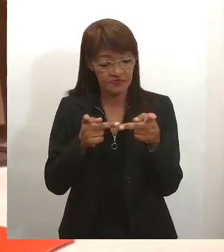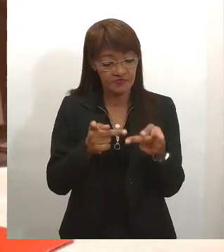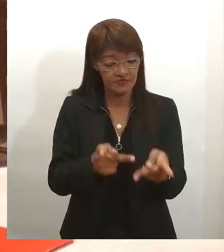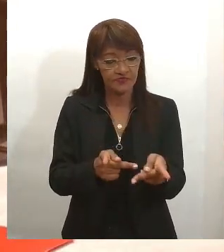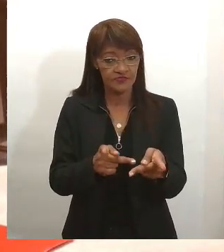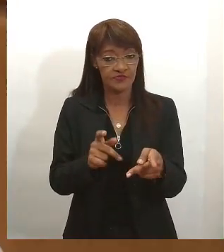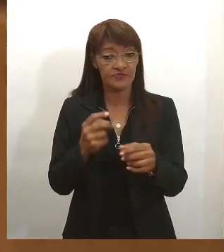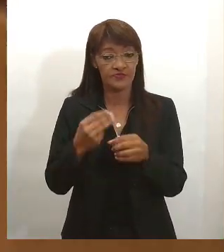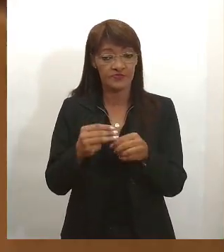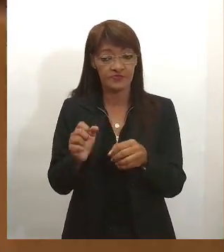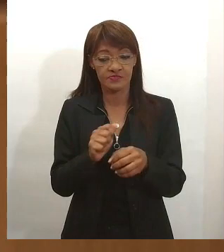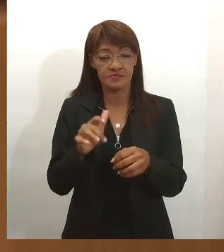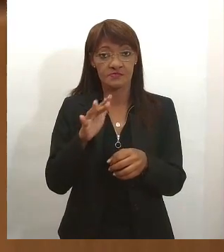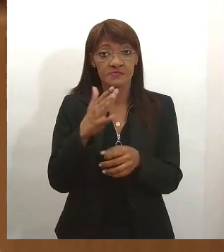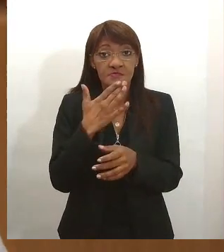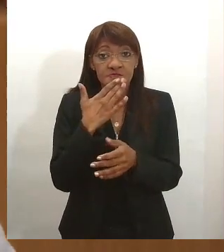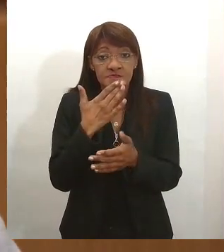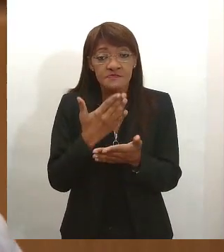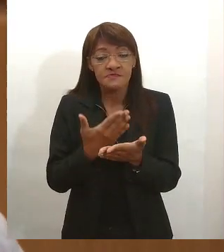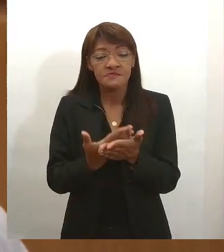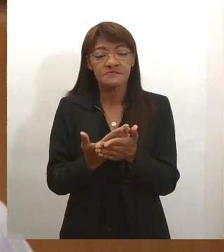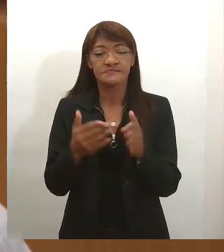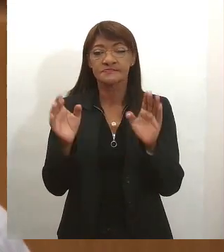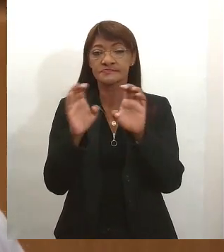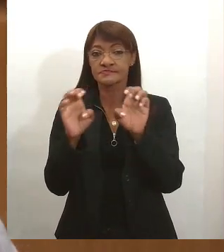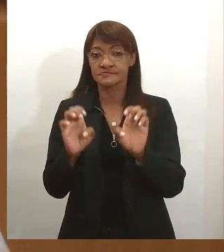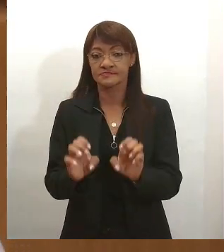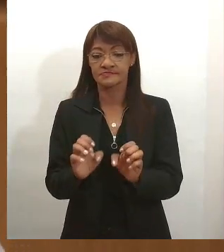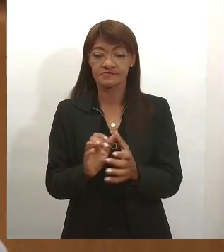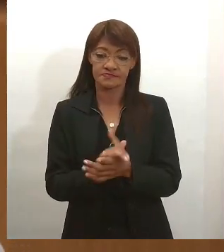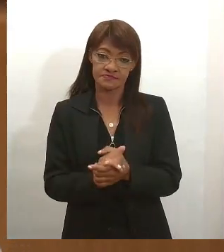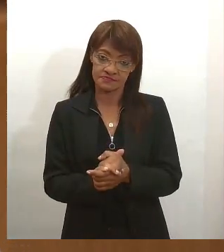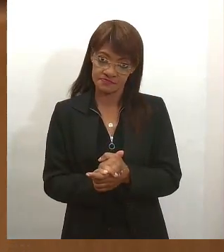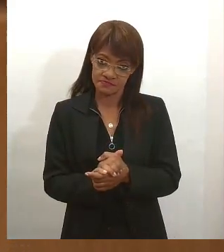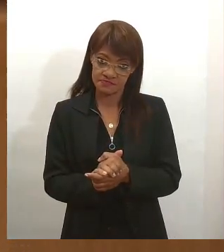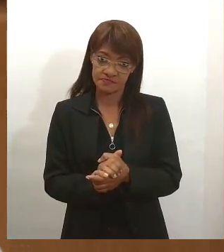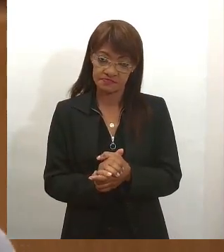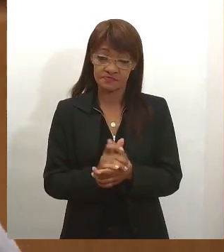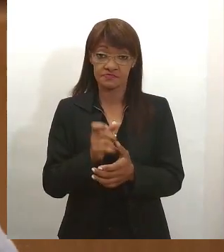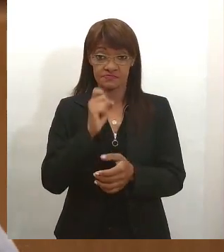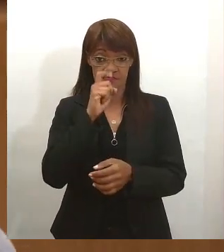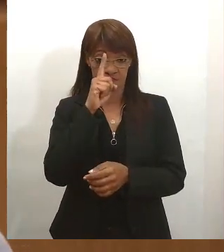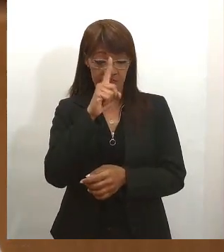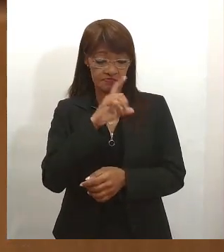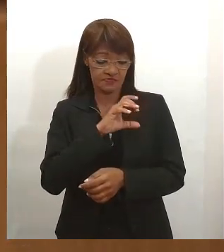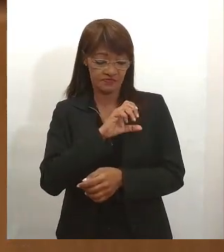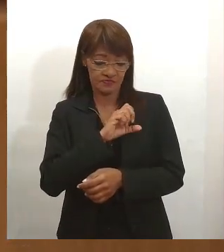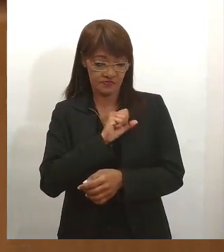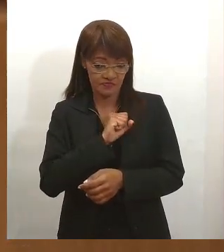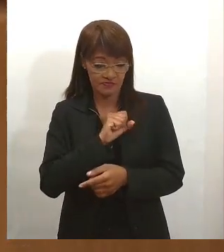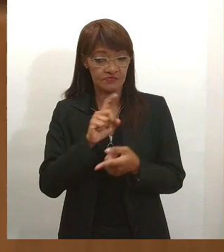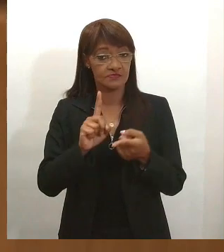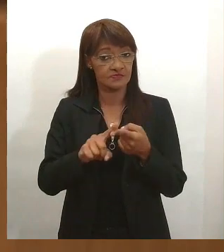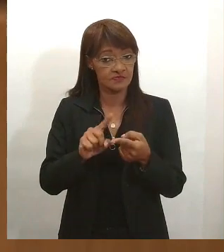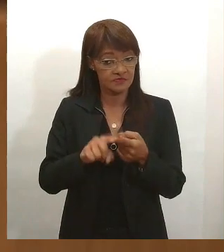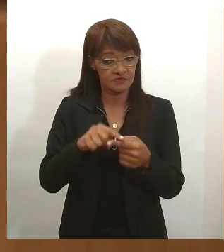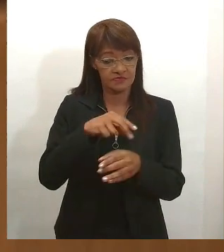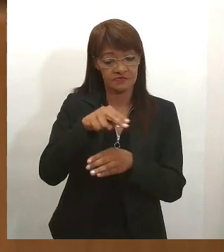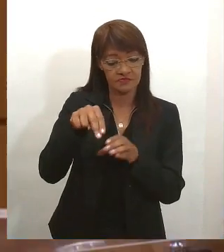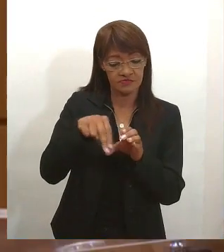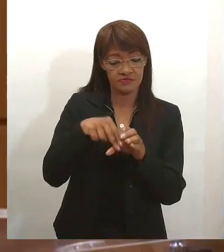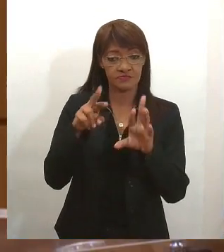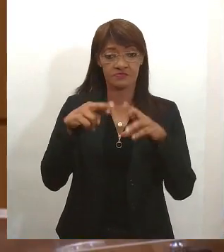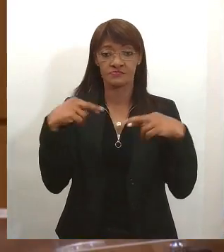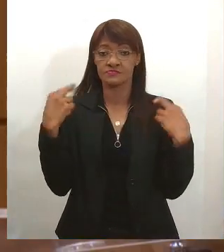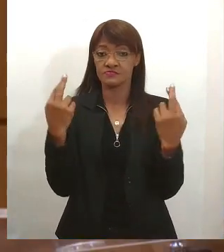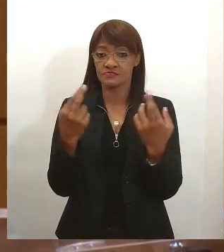do empreendimento. O assunto do Hospital de Amor de Lagarto também foi levado à tribuna no grande expediente pelo deputado Geórgio Passos.